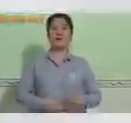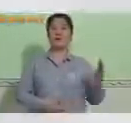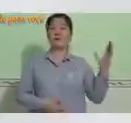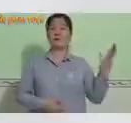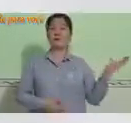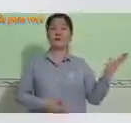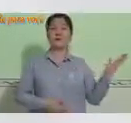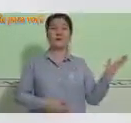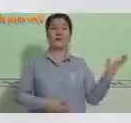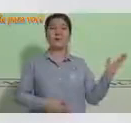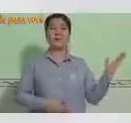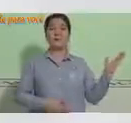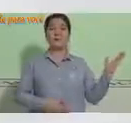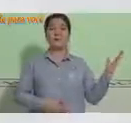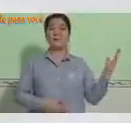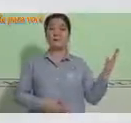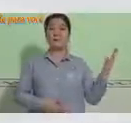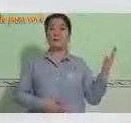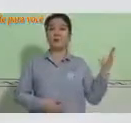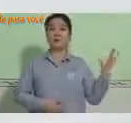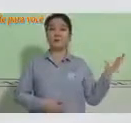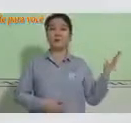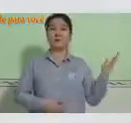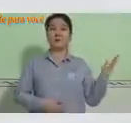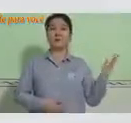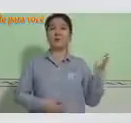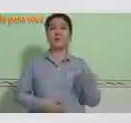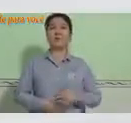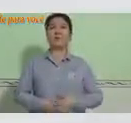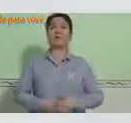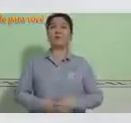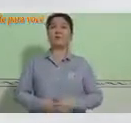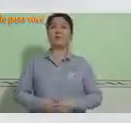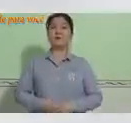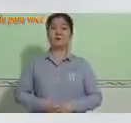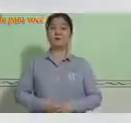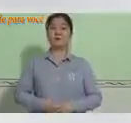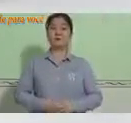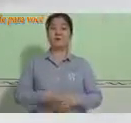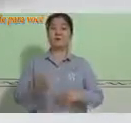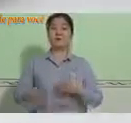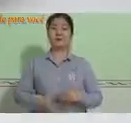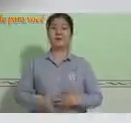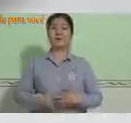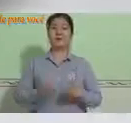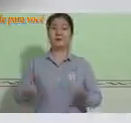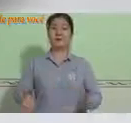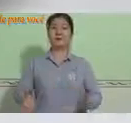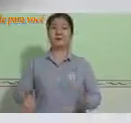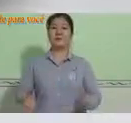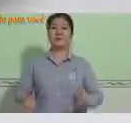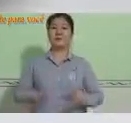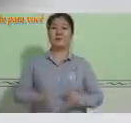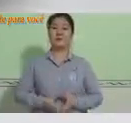caso surja algum destes sinais é importante é consultar o ginecologista para avaliar o posicionamento de onde o e tomar